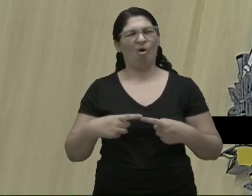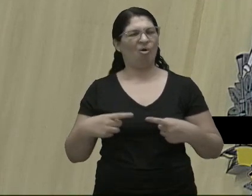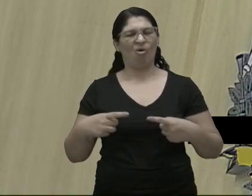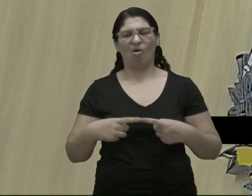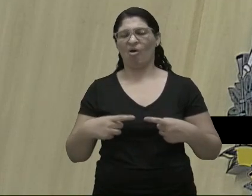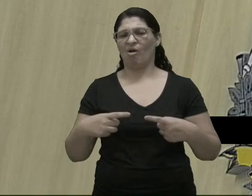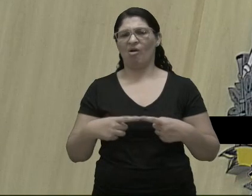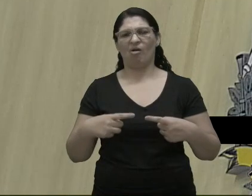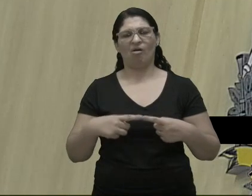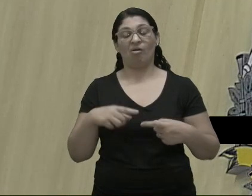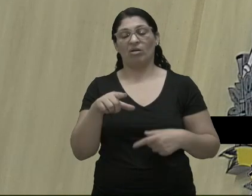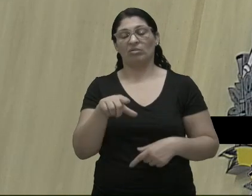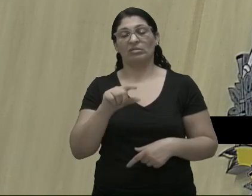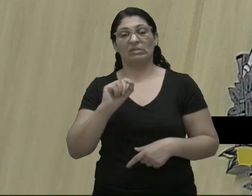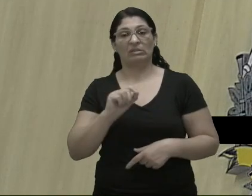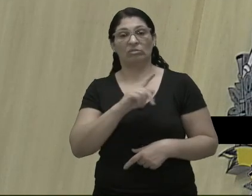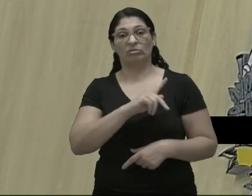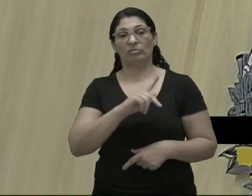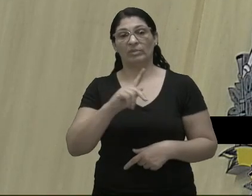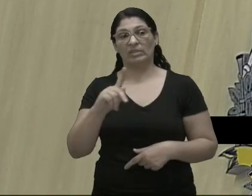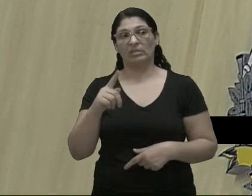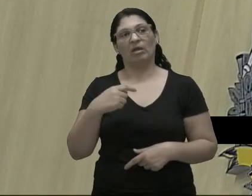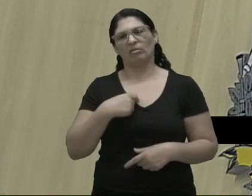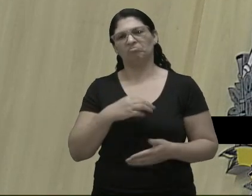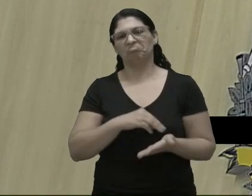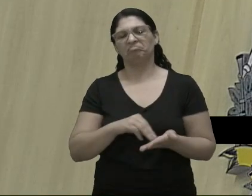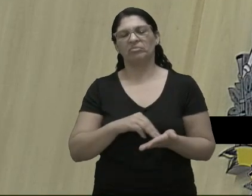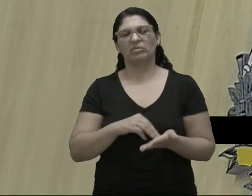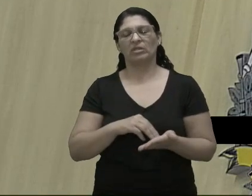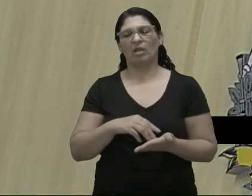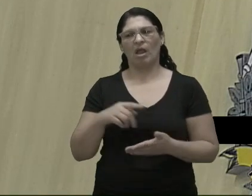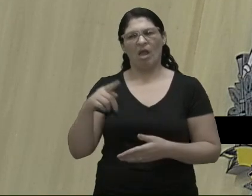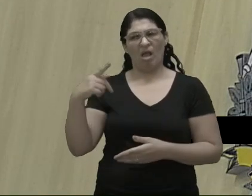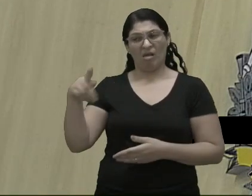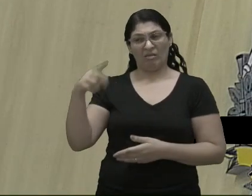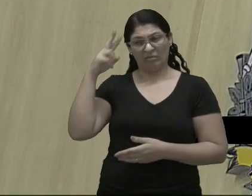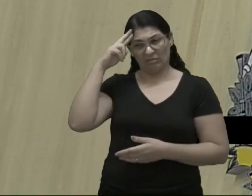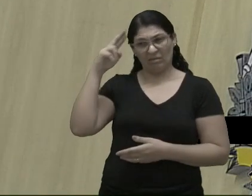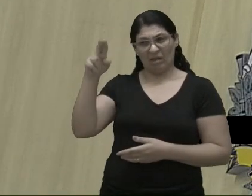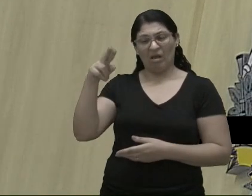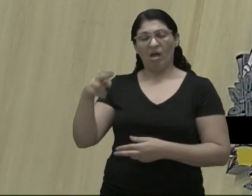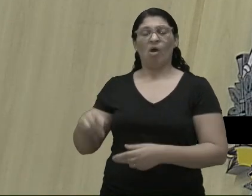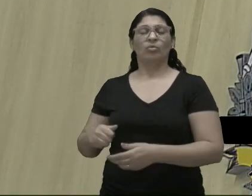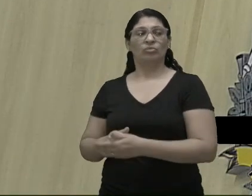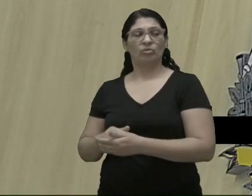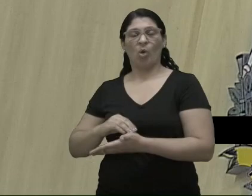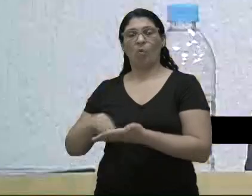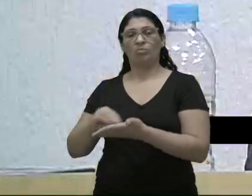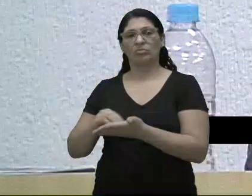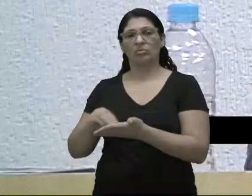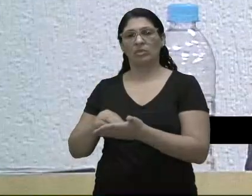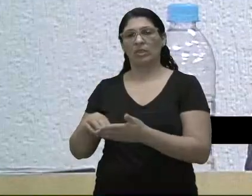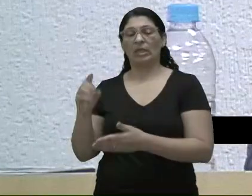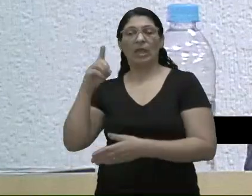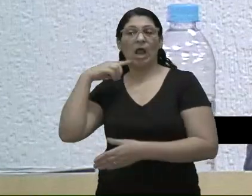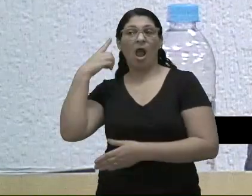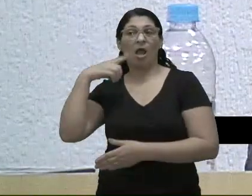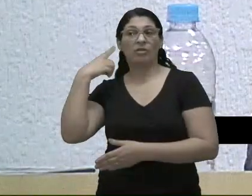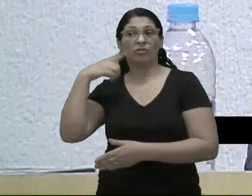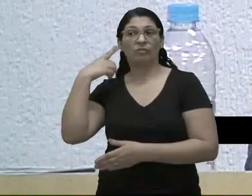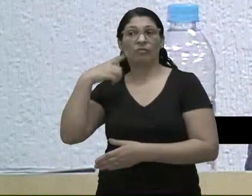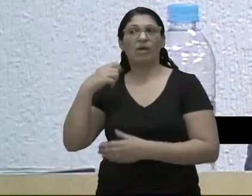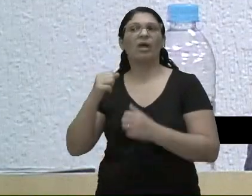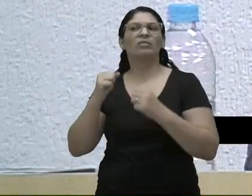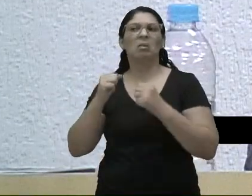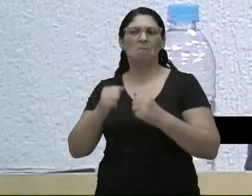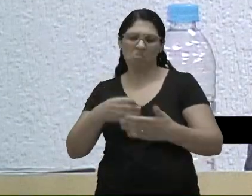do presidente. Como secretário, o senhor, na função de advogado, tem direito sim de interferir e de questionar e pedir para as perguntas